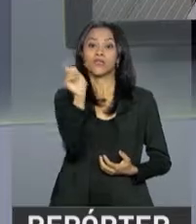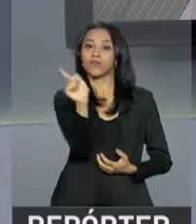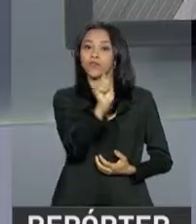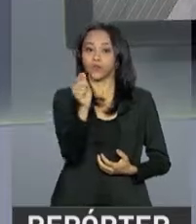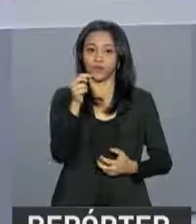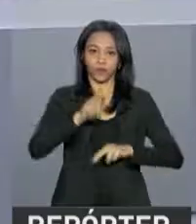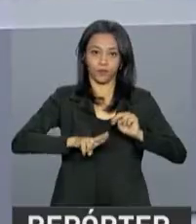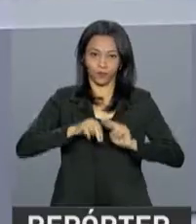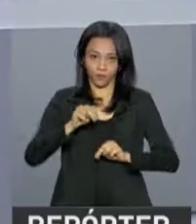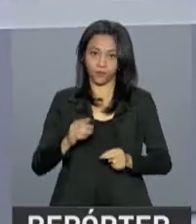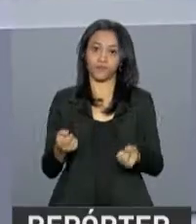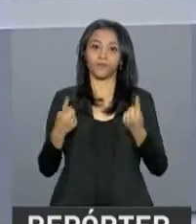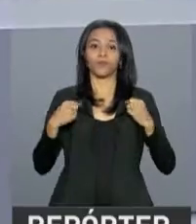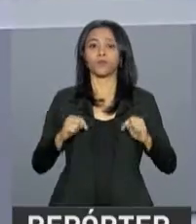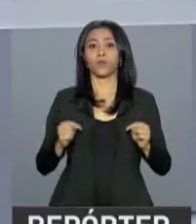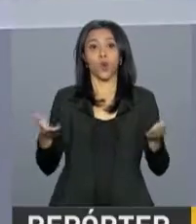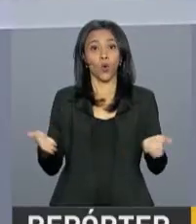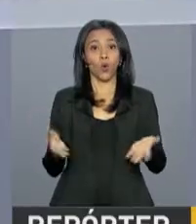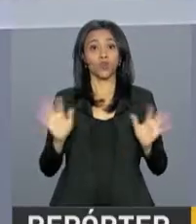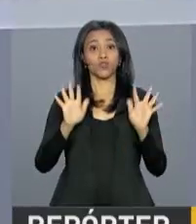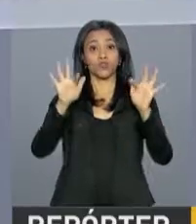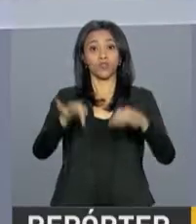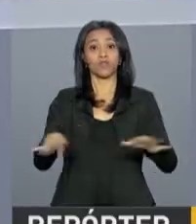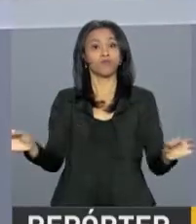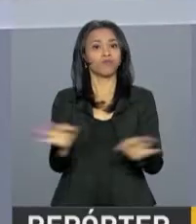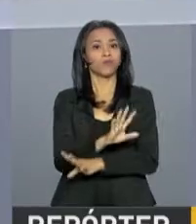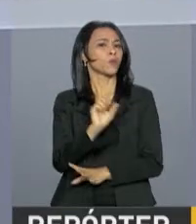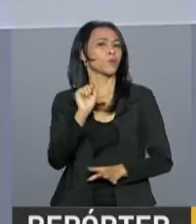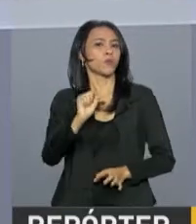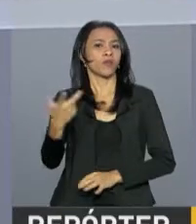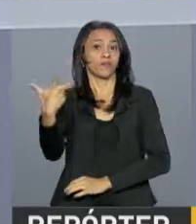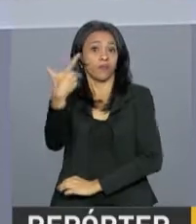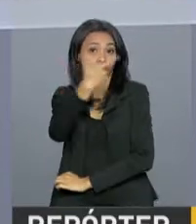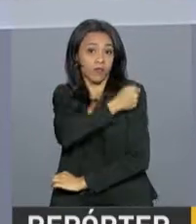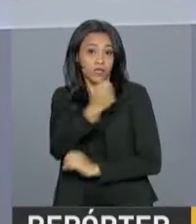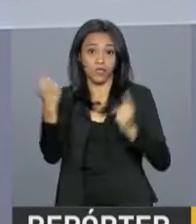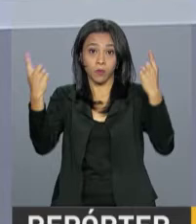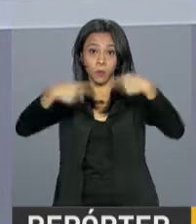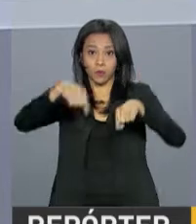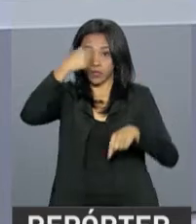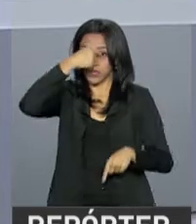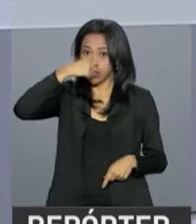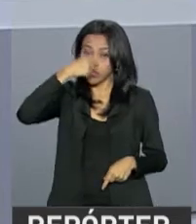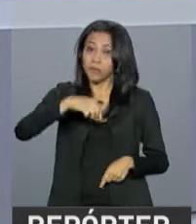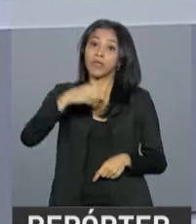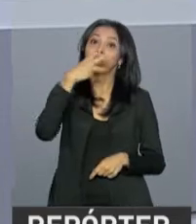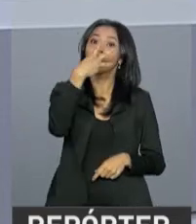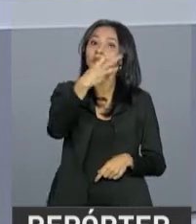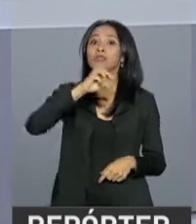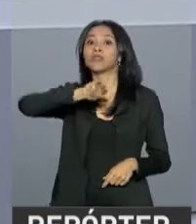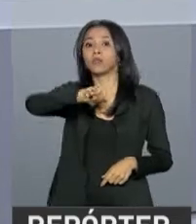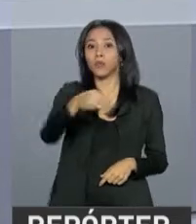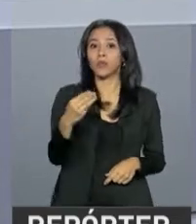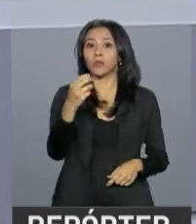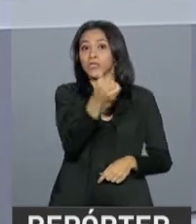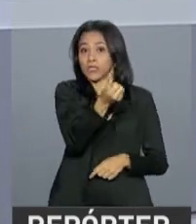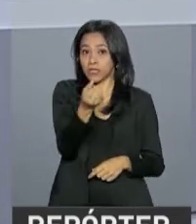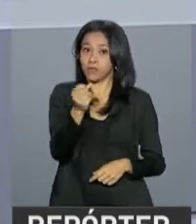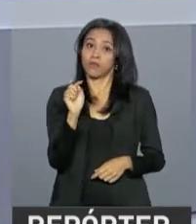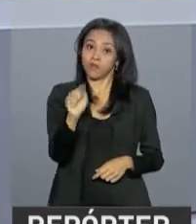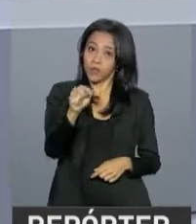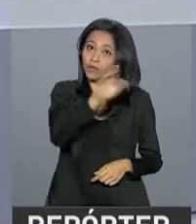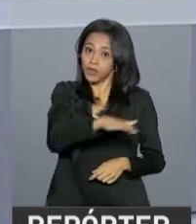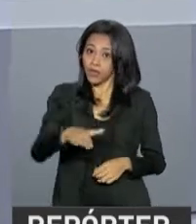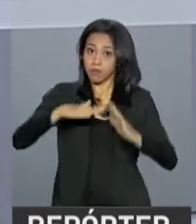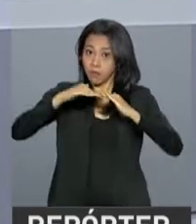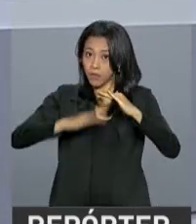de junho. Termina hoje a campanha nacional de vacinação contra a gripe. 3 milhões e 600 mil crianças menores